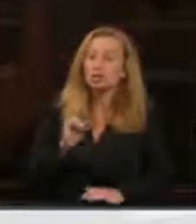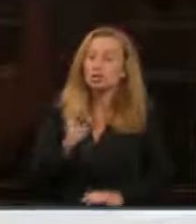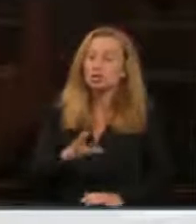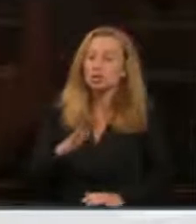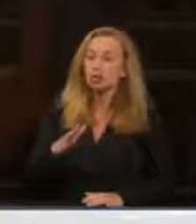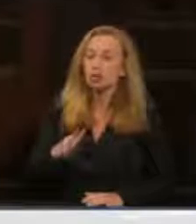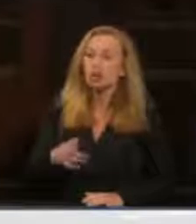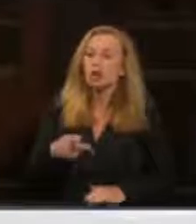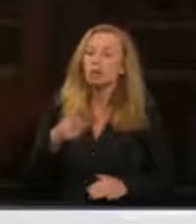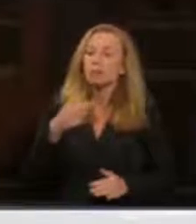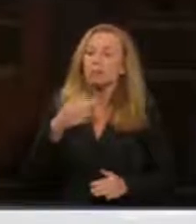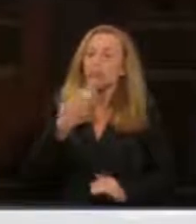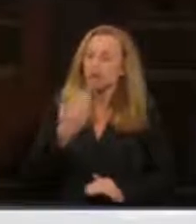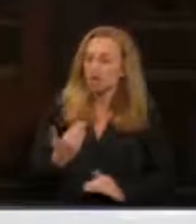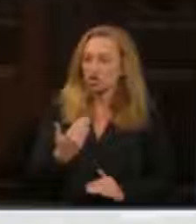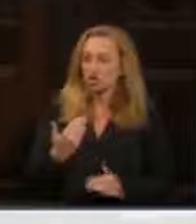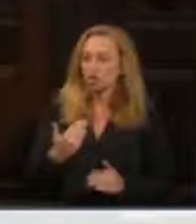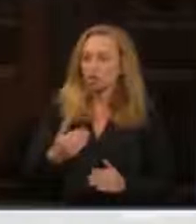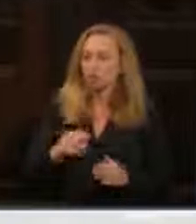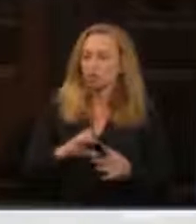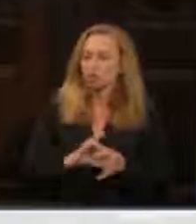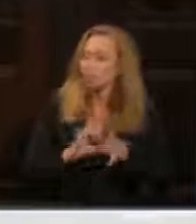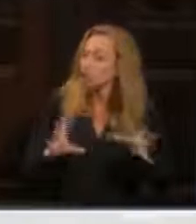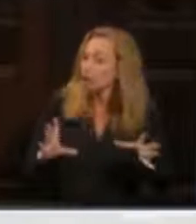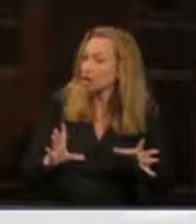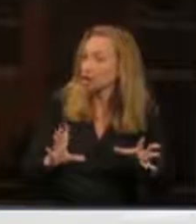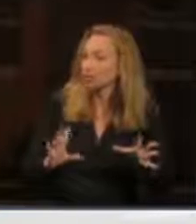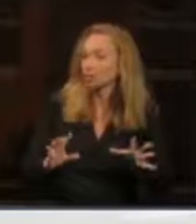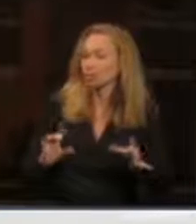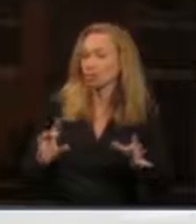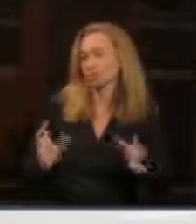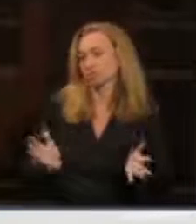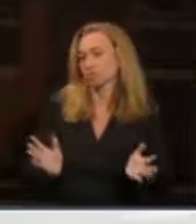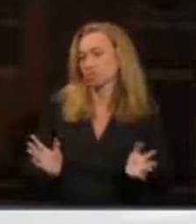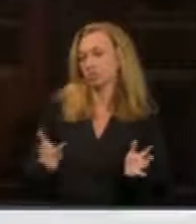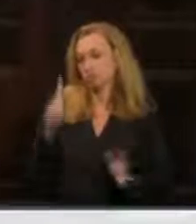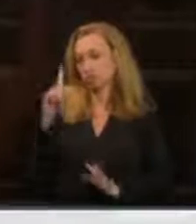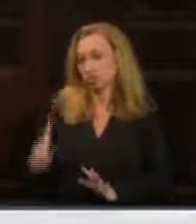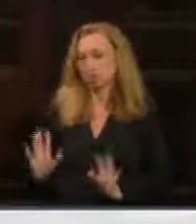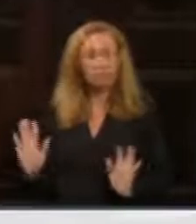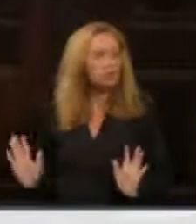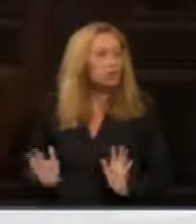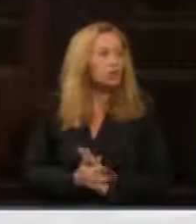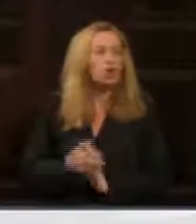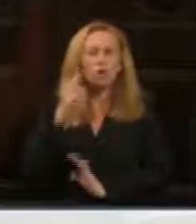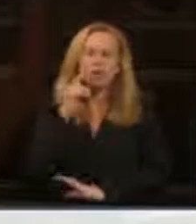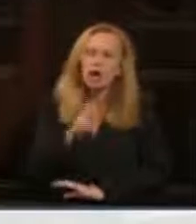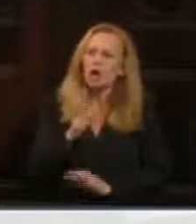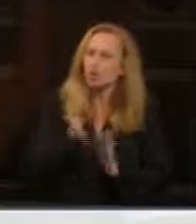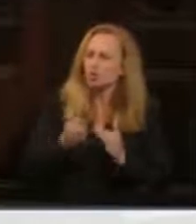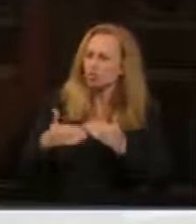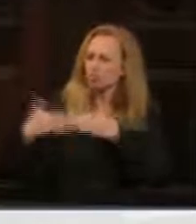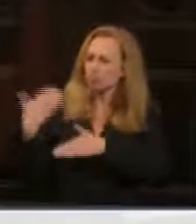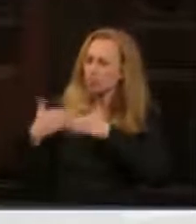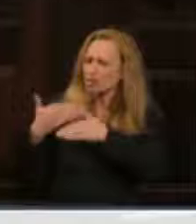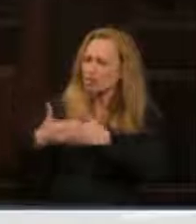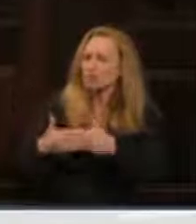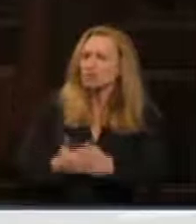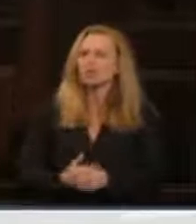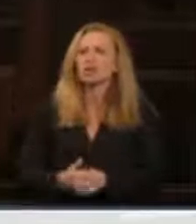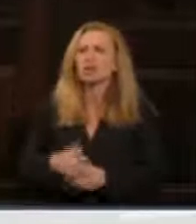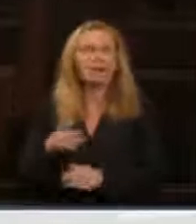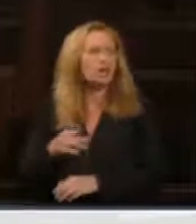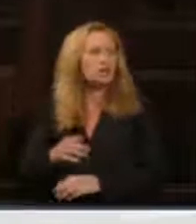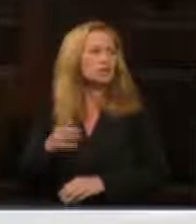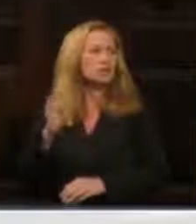por toda Joanesburgo. Então, olhar hoje todo o processo racial e de racismo